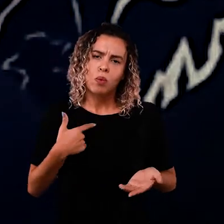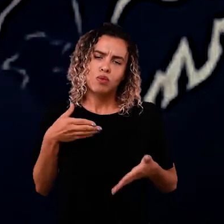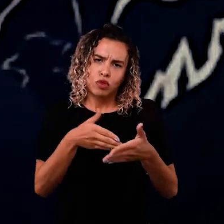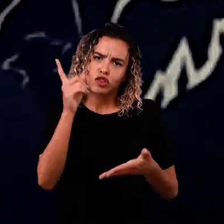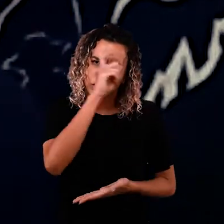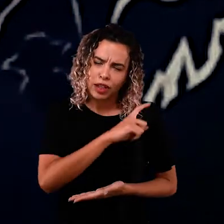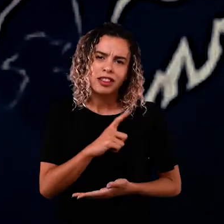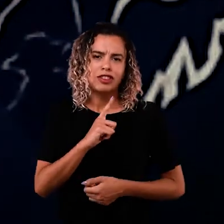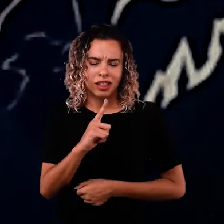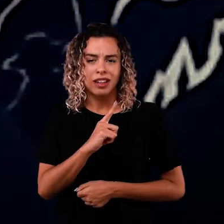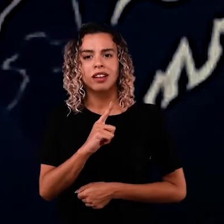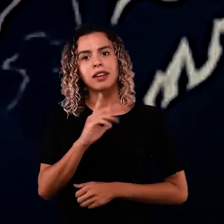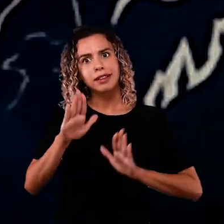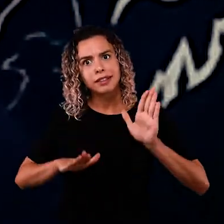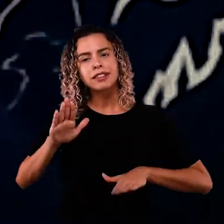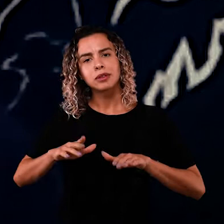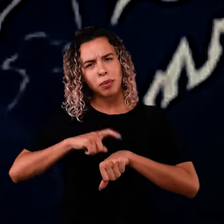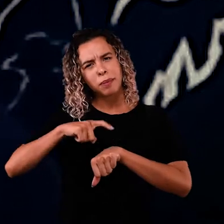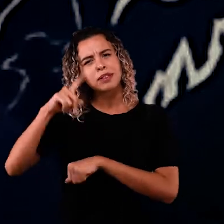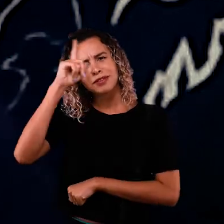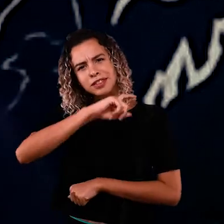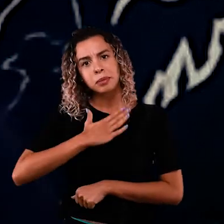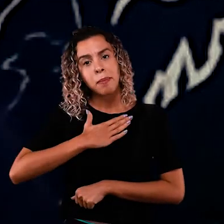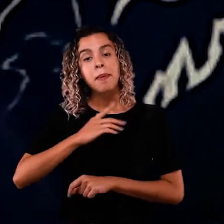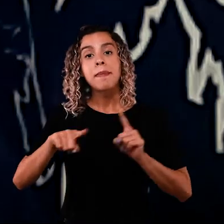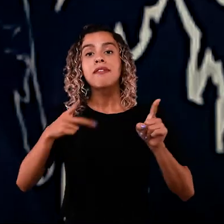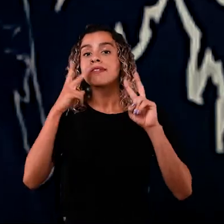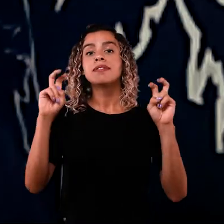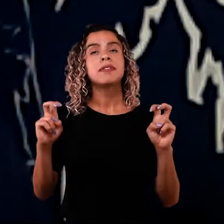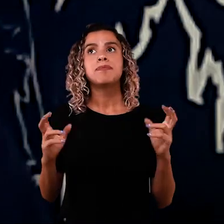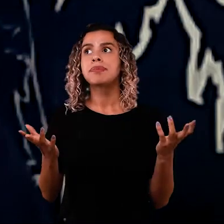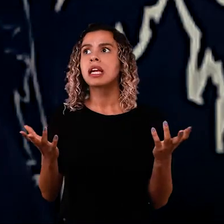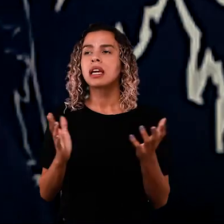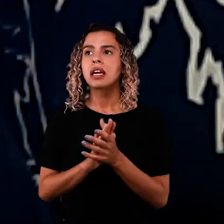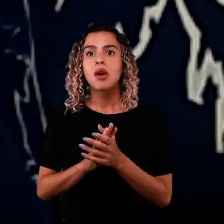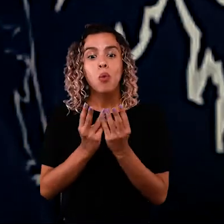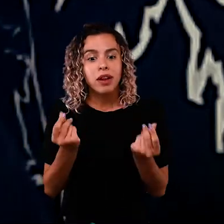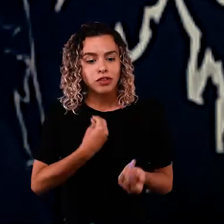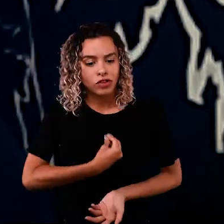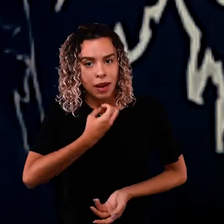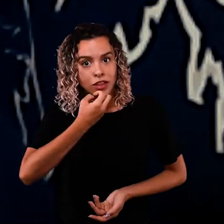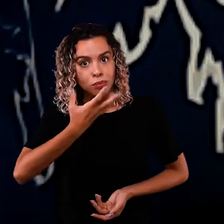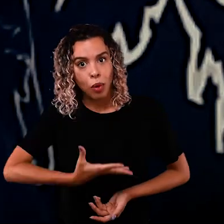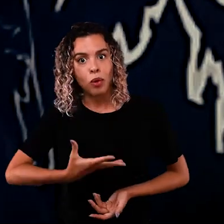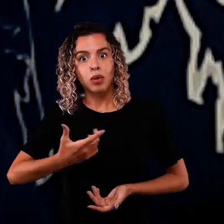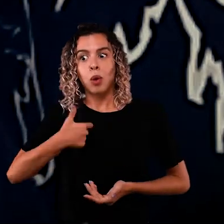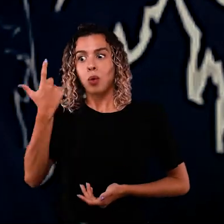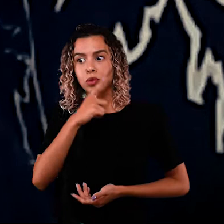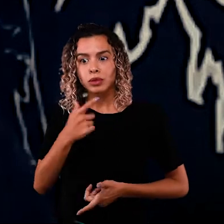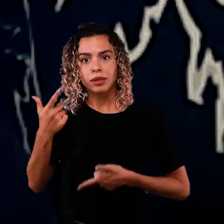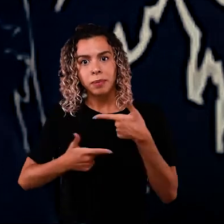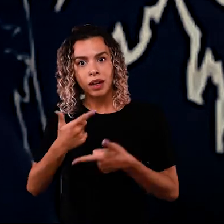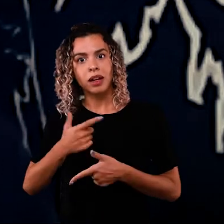não que eu não tenha dificuldades, não que eu não tenha momentos extremamente difíceis para mim ainda, mas que atinge uma boa qualidade de vida, que consegue